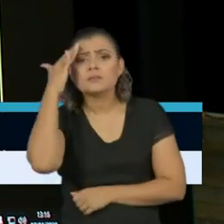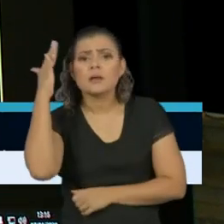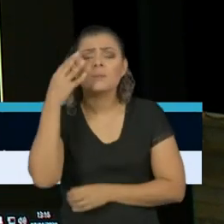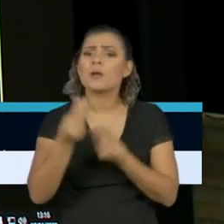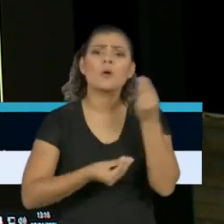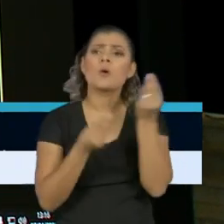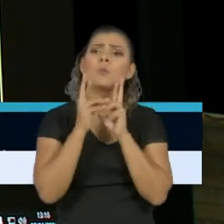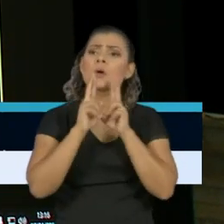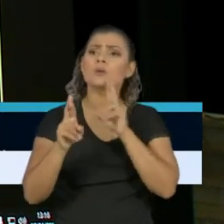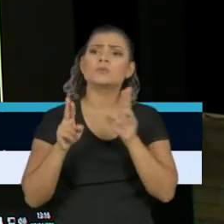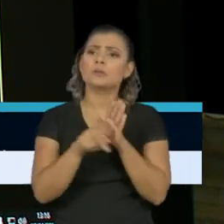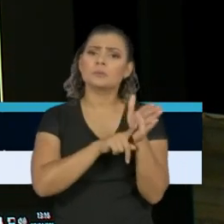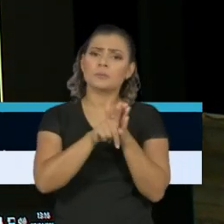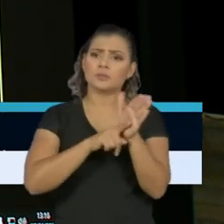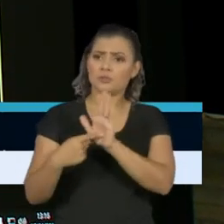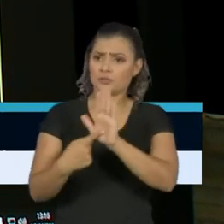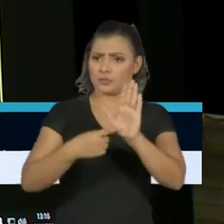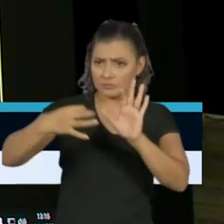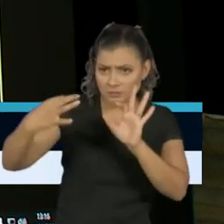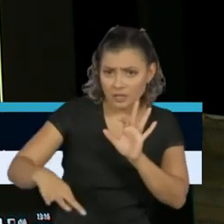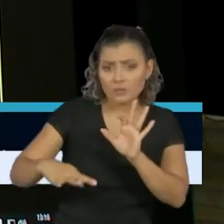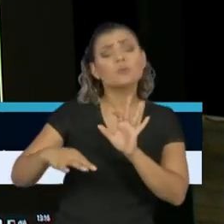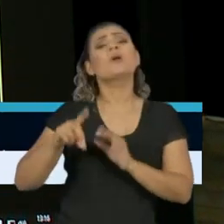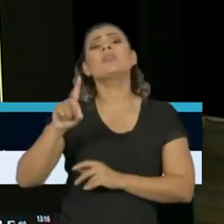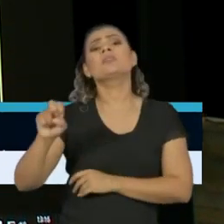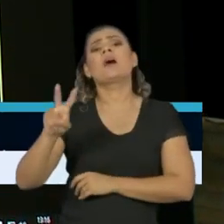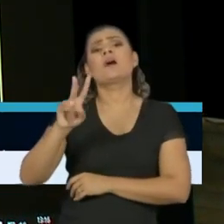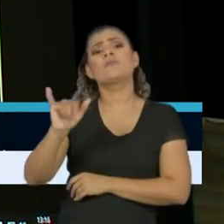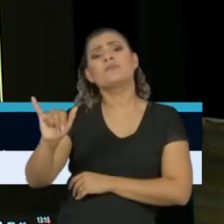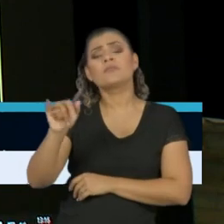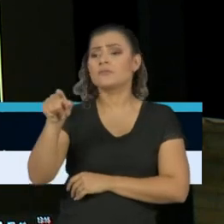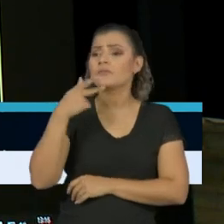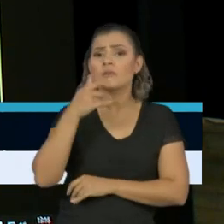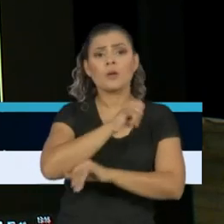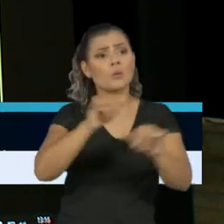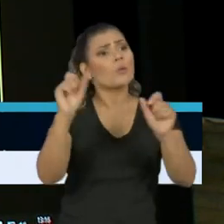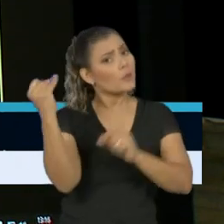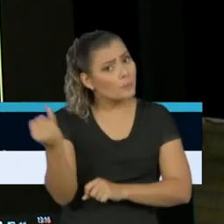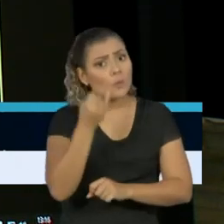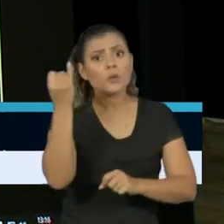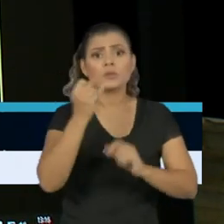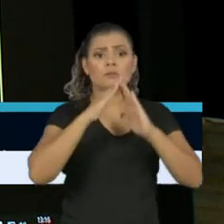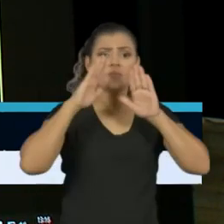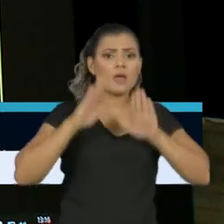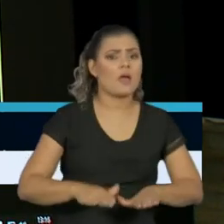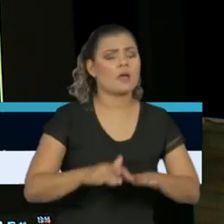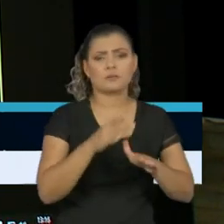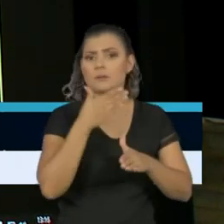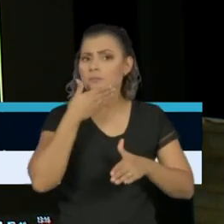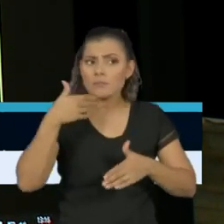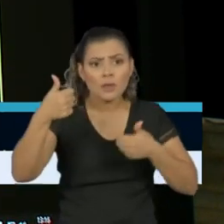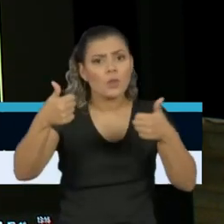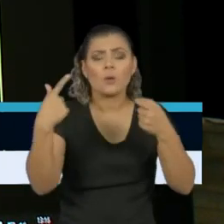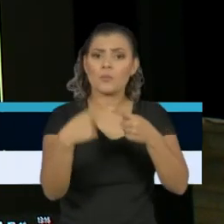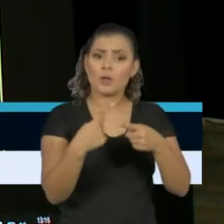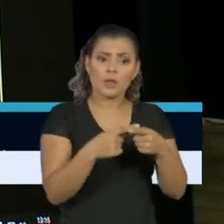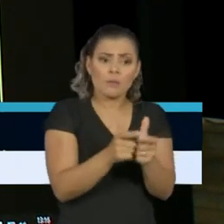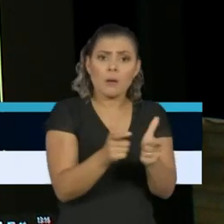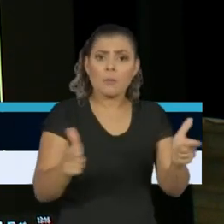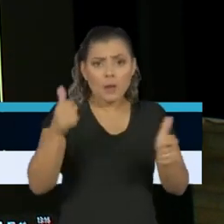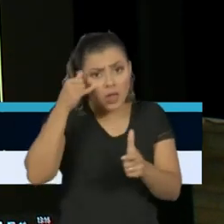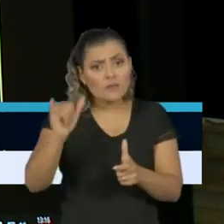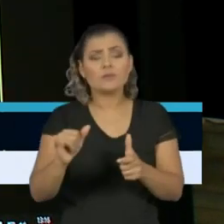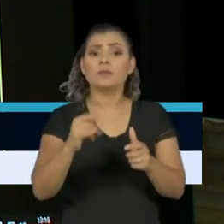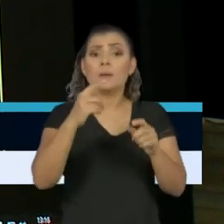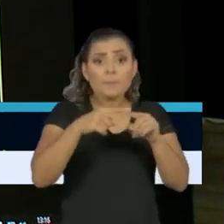resultado dessa pesquisa. O doutor Davi acabou de falar que é importante aumentar mais, mesmo assim tem uma parcela grande